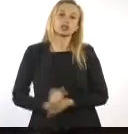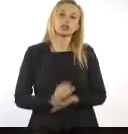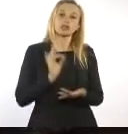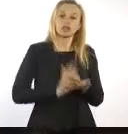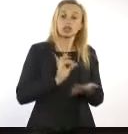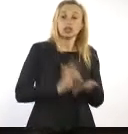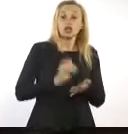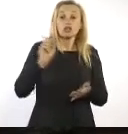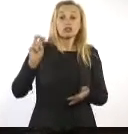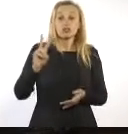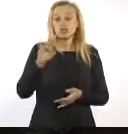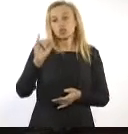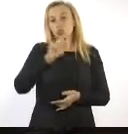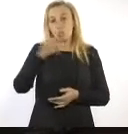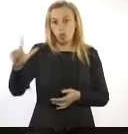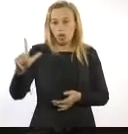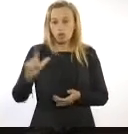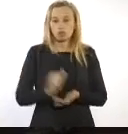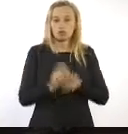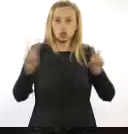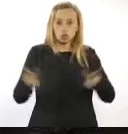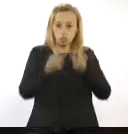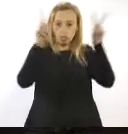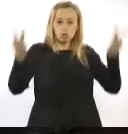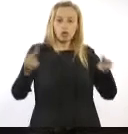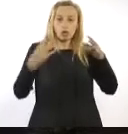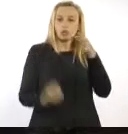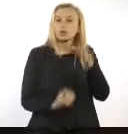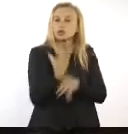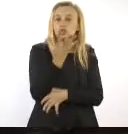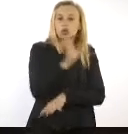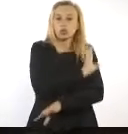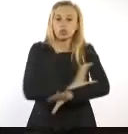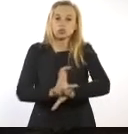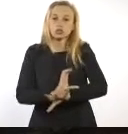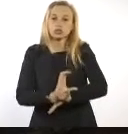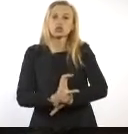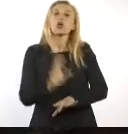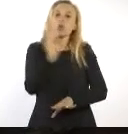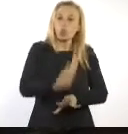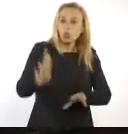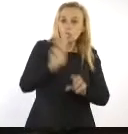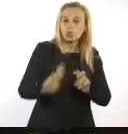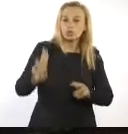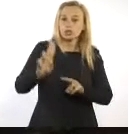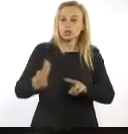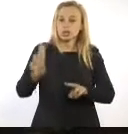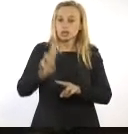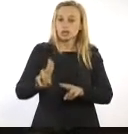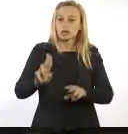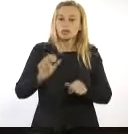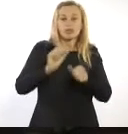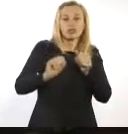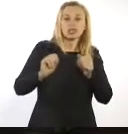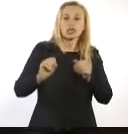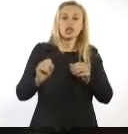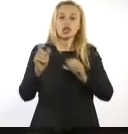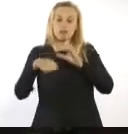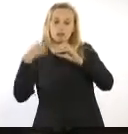audiovisual. Muita produção cultural aqui no Rio de Janeiro, senhor presidente, usa de drone justamente para fazer vídeos,